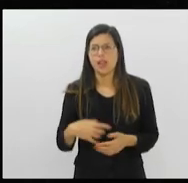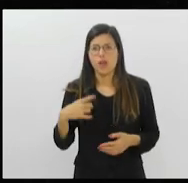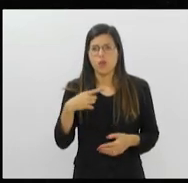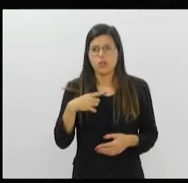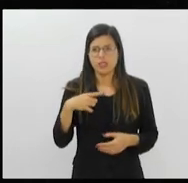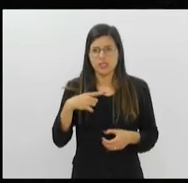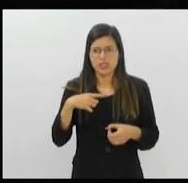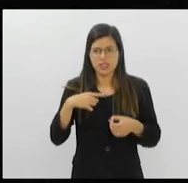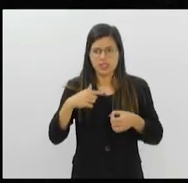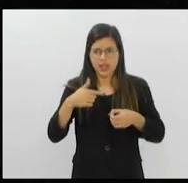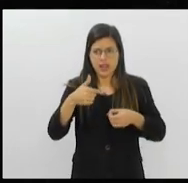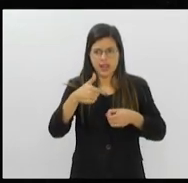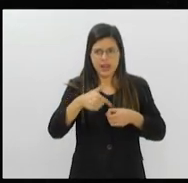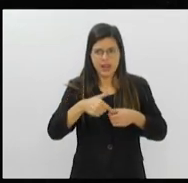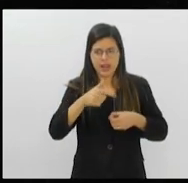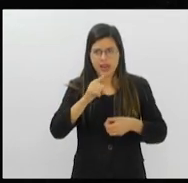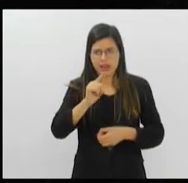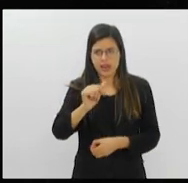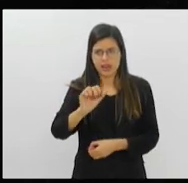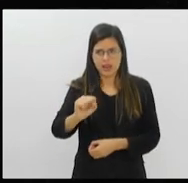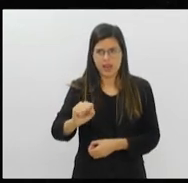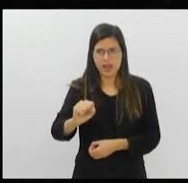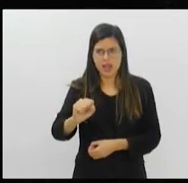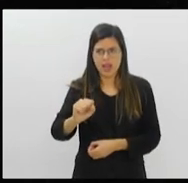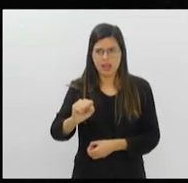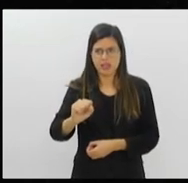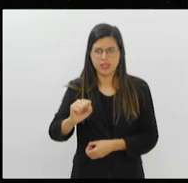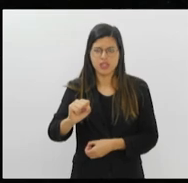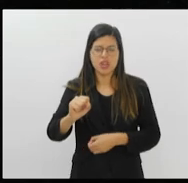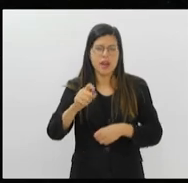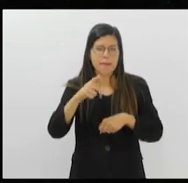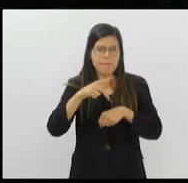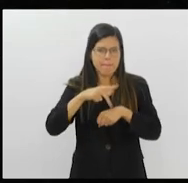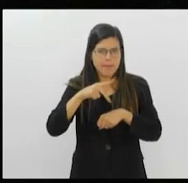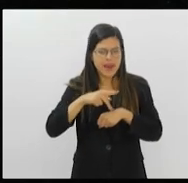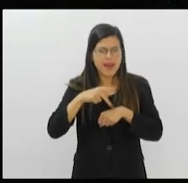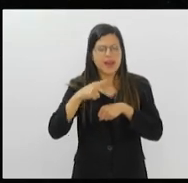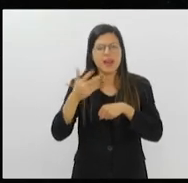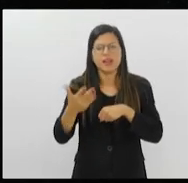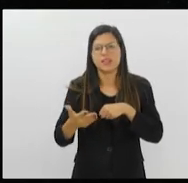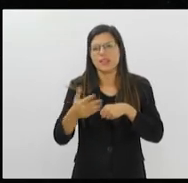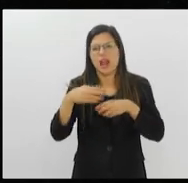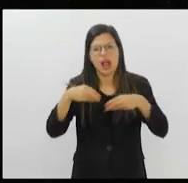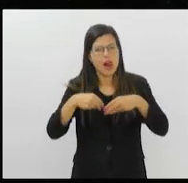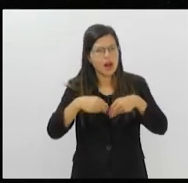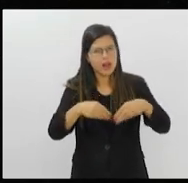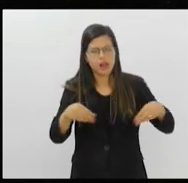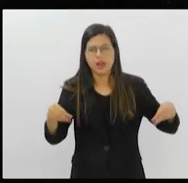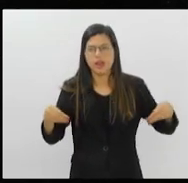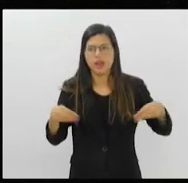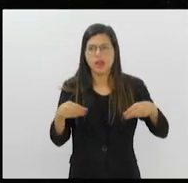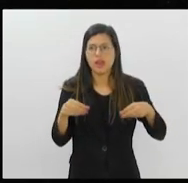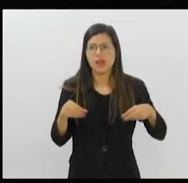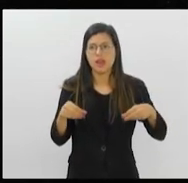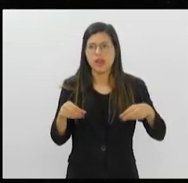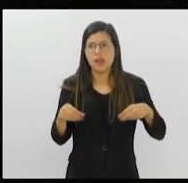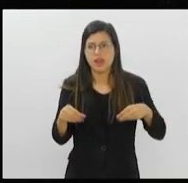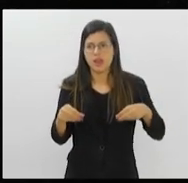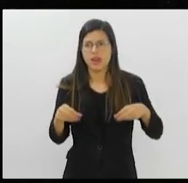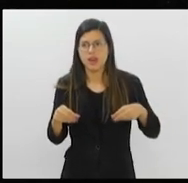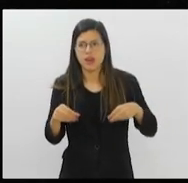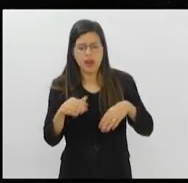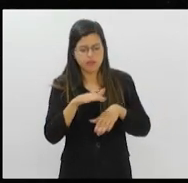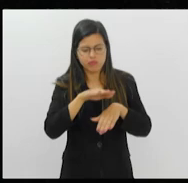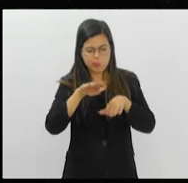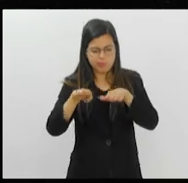gás envolto nos grãos de rocha, de areia, de forma disforme, num